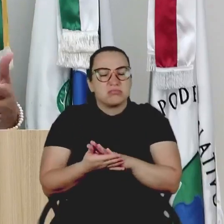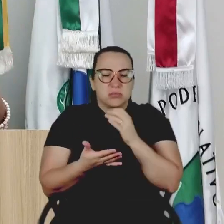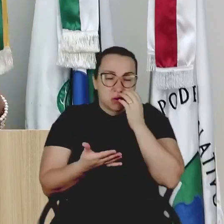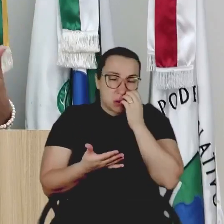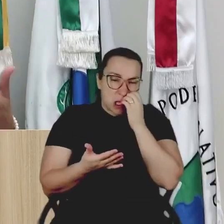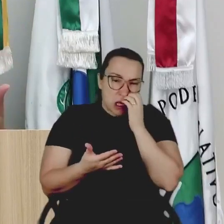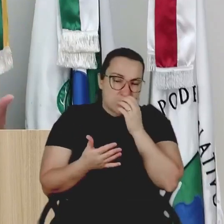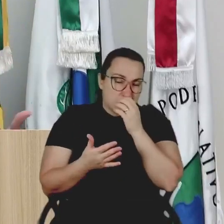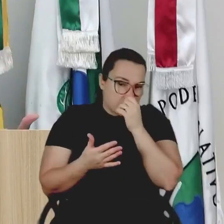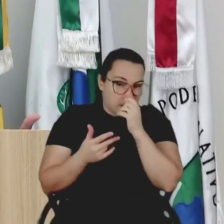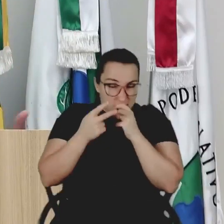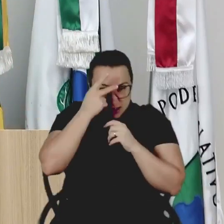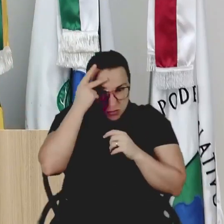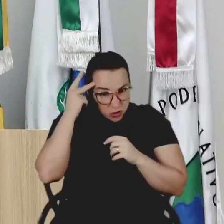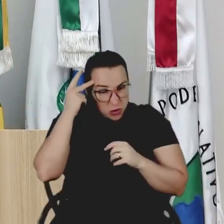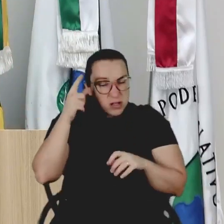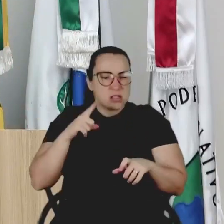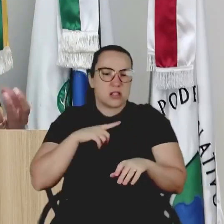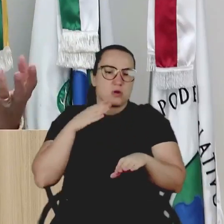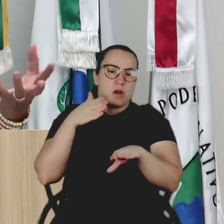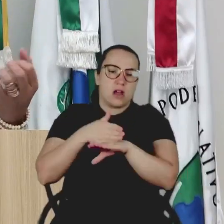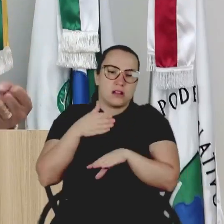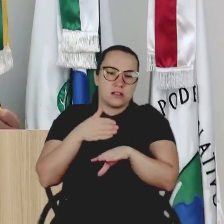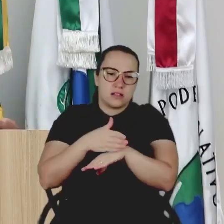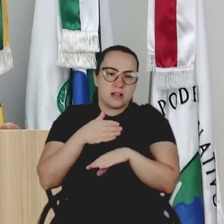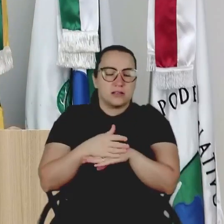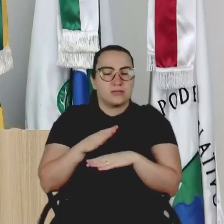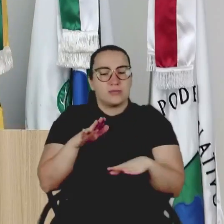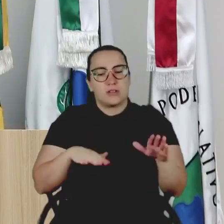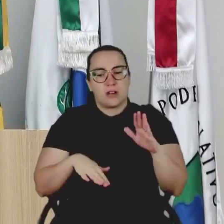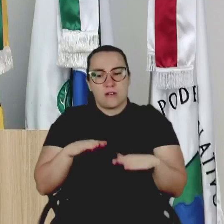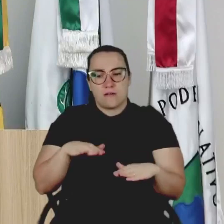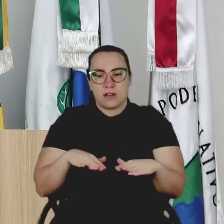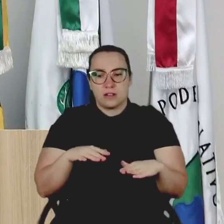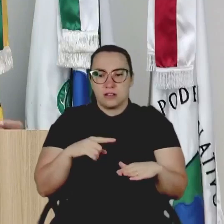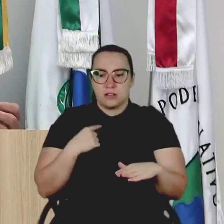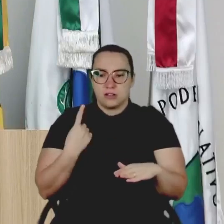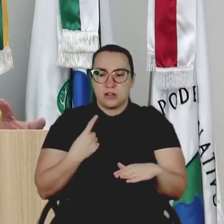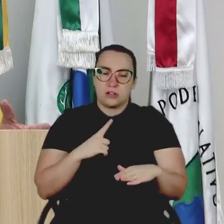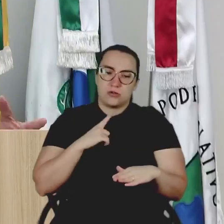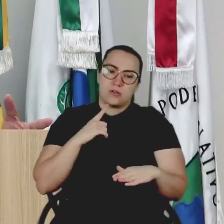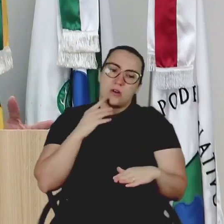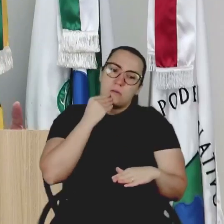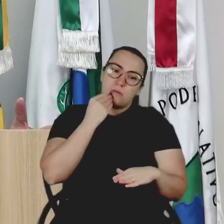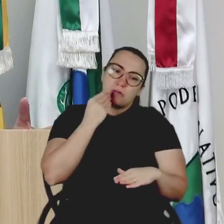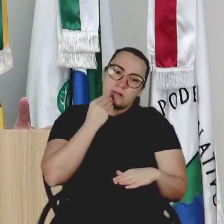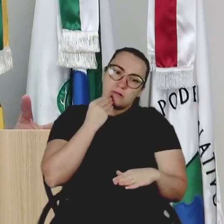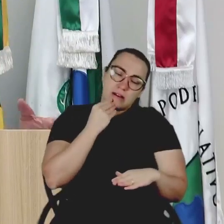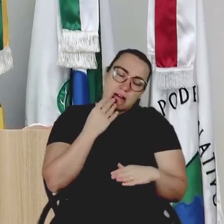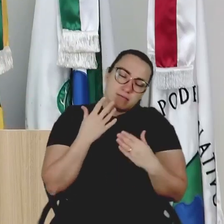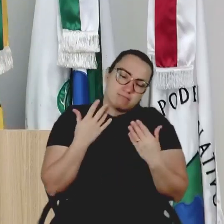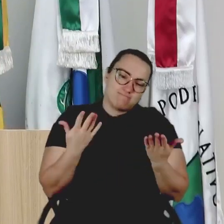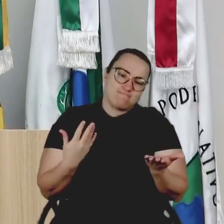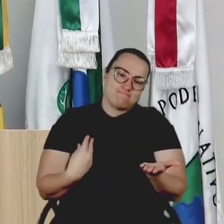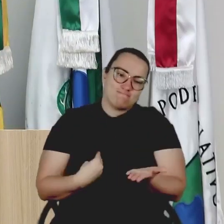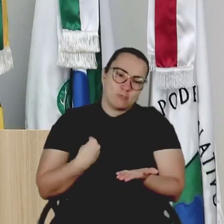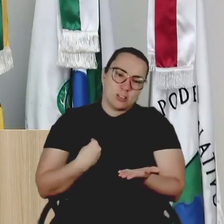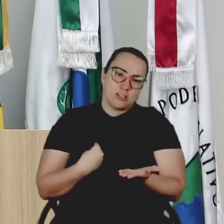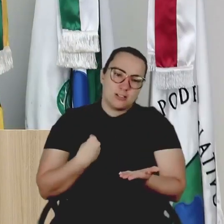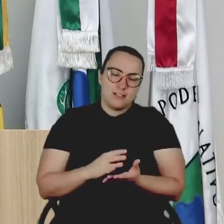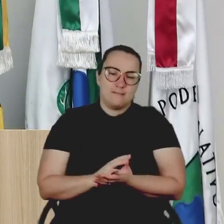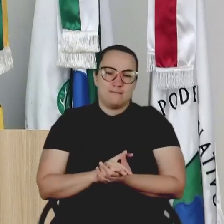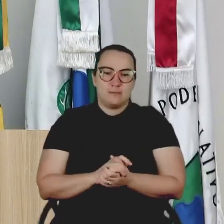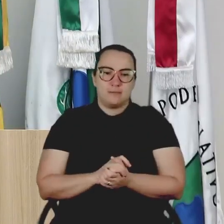pessoas tendo acesso, talvez nós teríamos tido a grande oportunidade de tê-los presente, de tê-lo